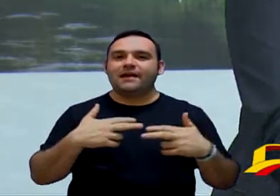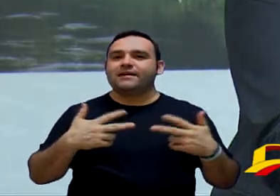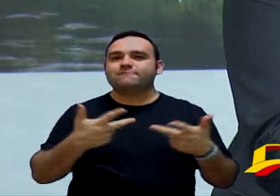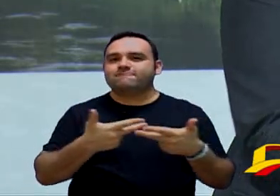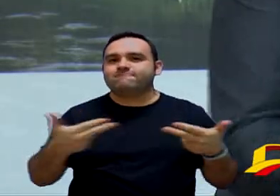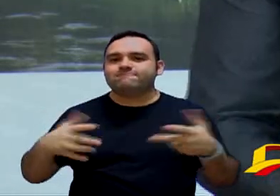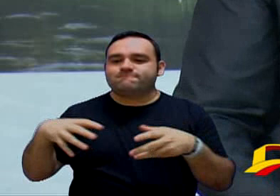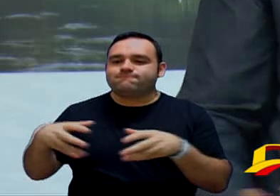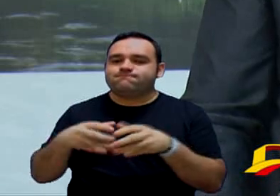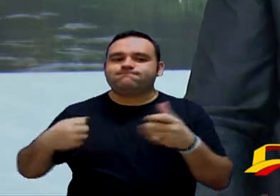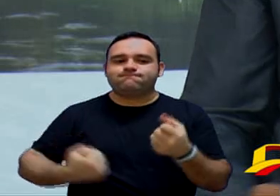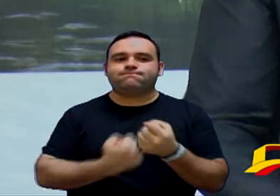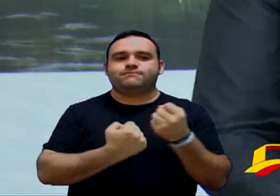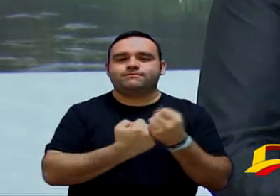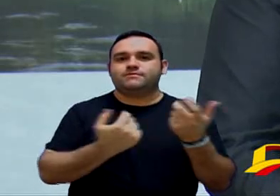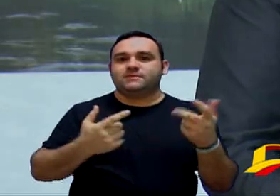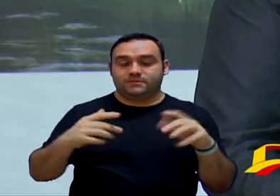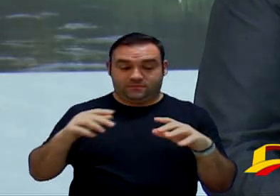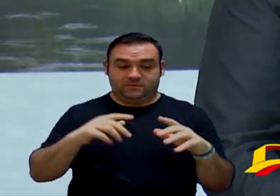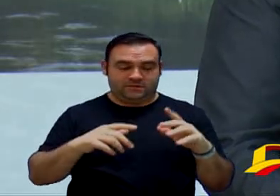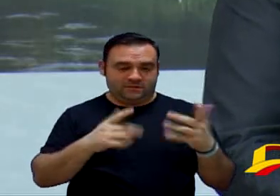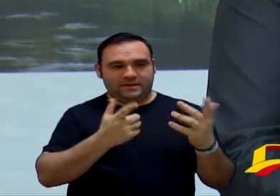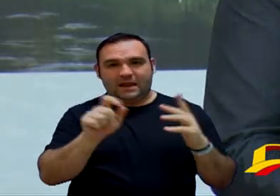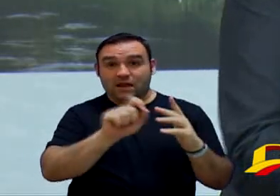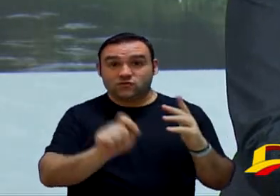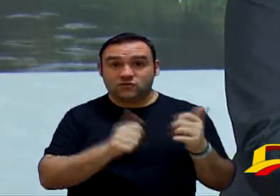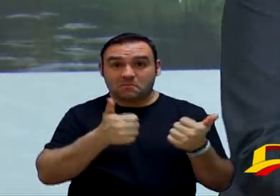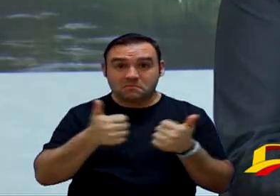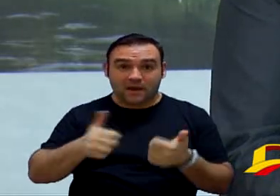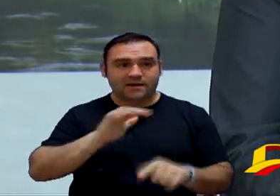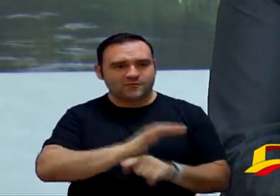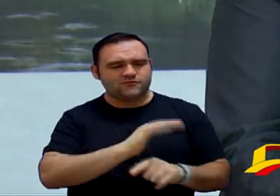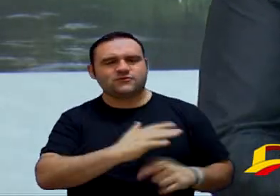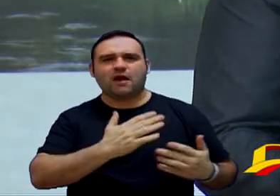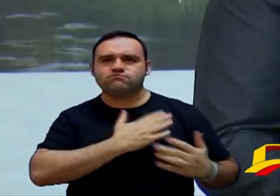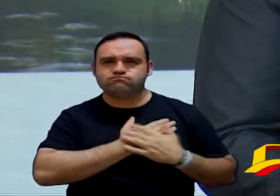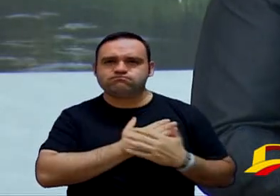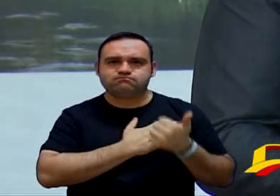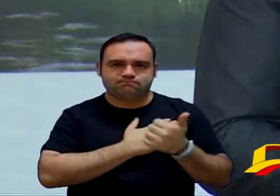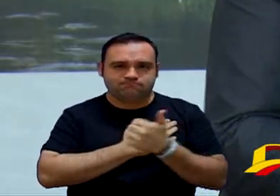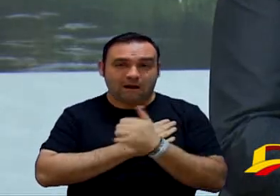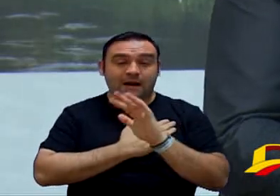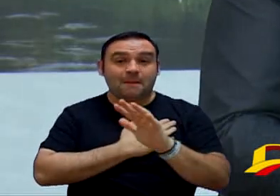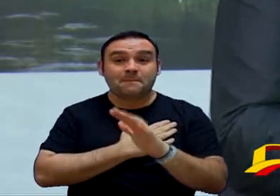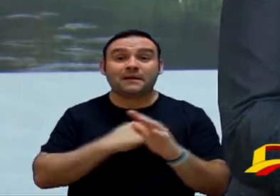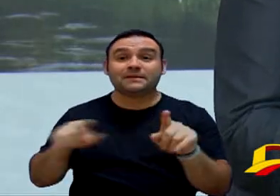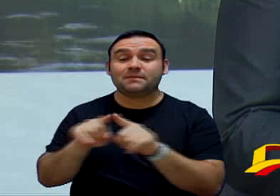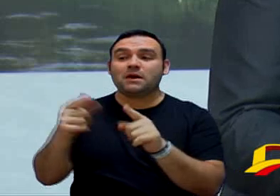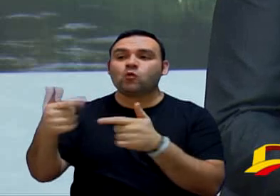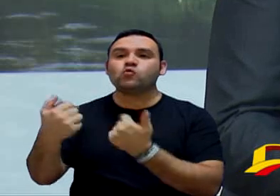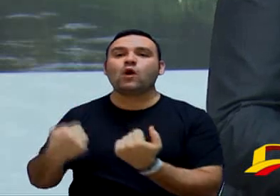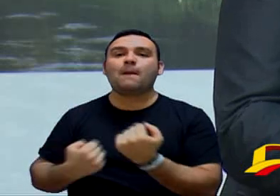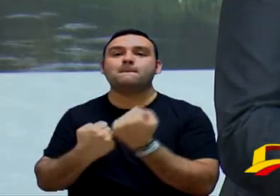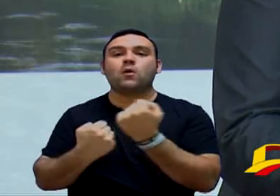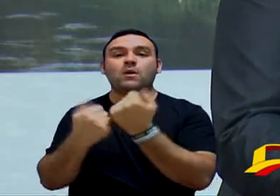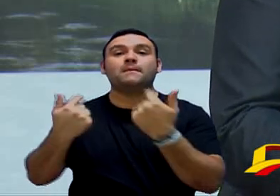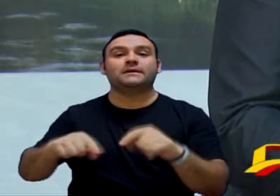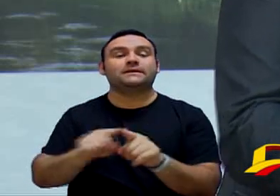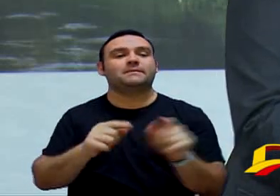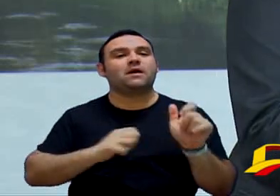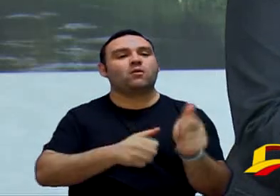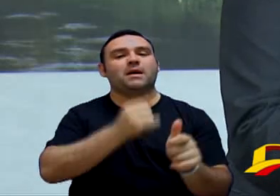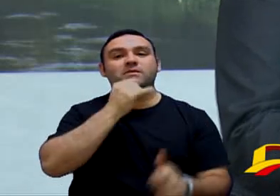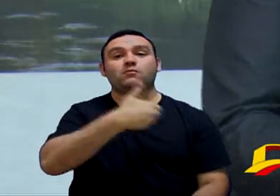que acompanhar junto não só entidade que ela tem esse bom agrado de fazer de coração e isso mas as redes Elas têm também acompanhar